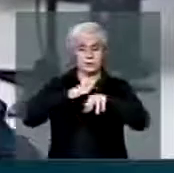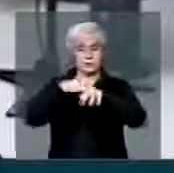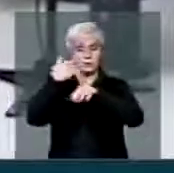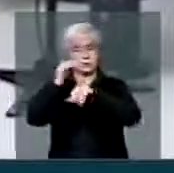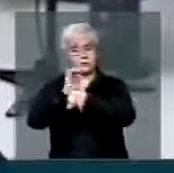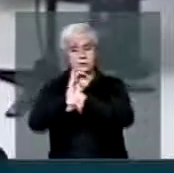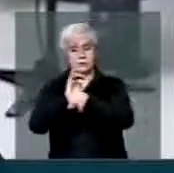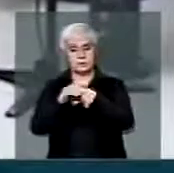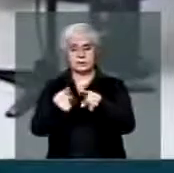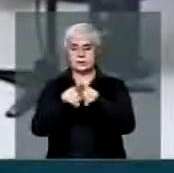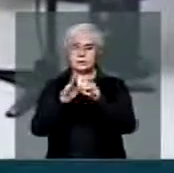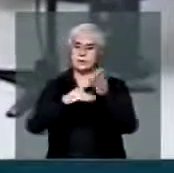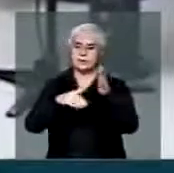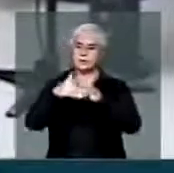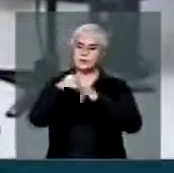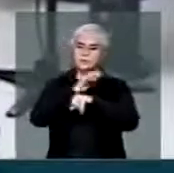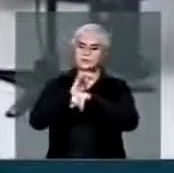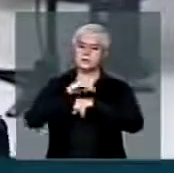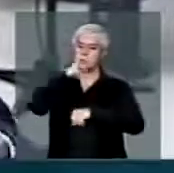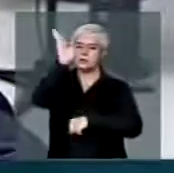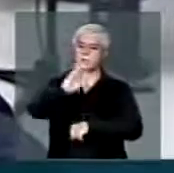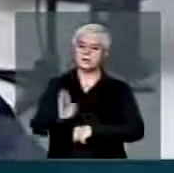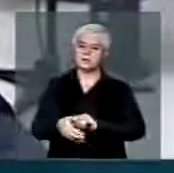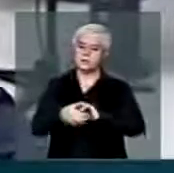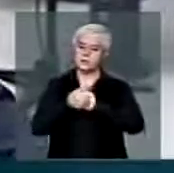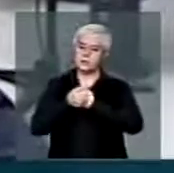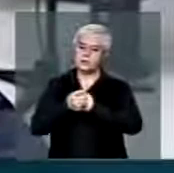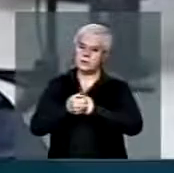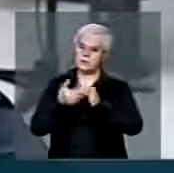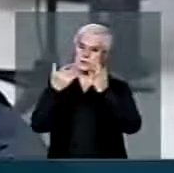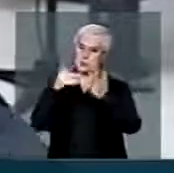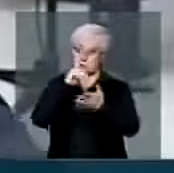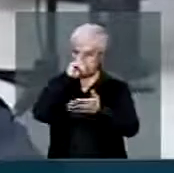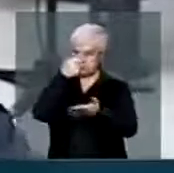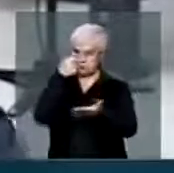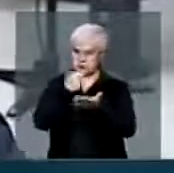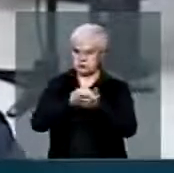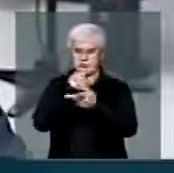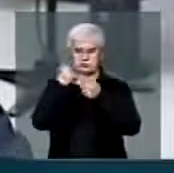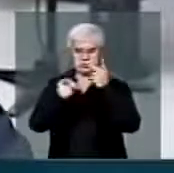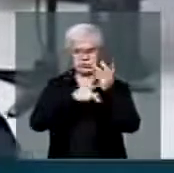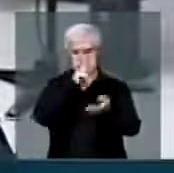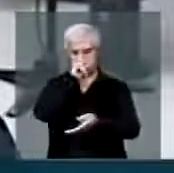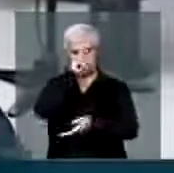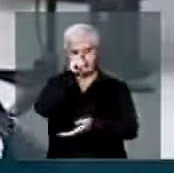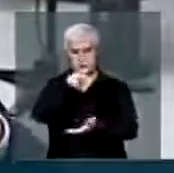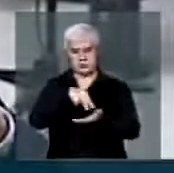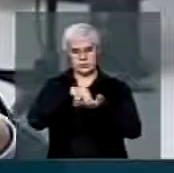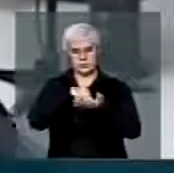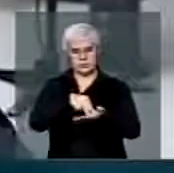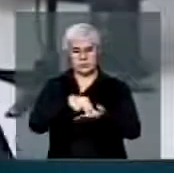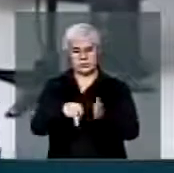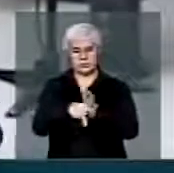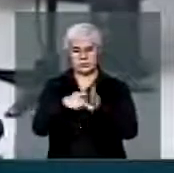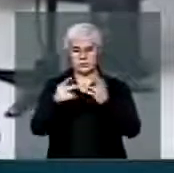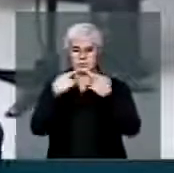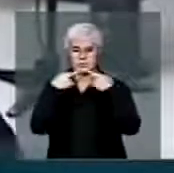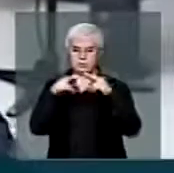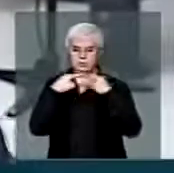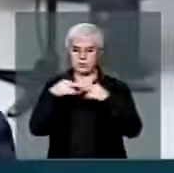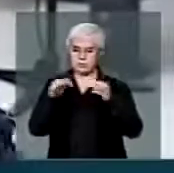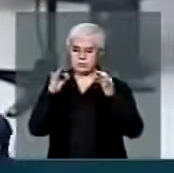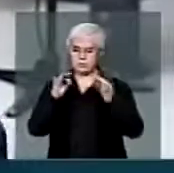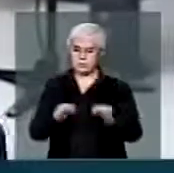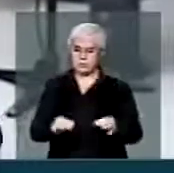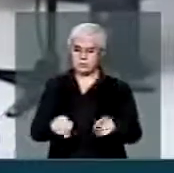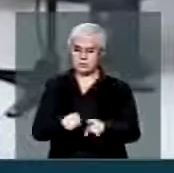de outras unidades da Federação Brasileira. Cumprimento a Vossa Excelência pela incisividade que Vossa Excelência empresta a essa reclamação justa e